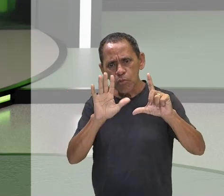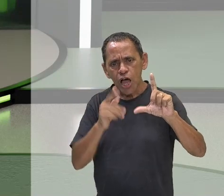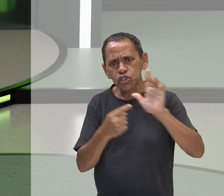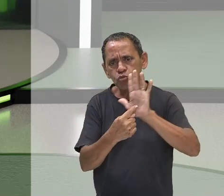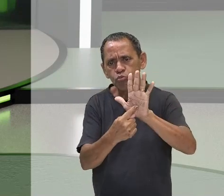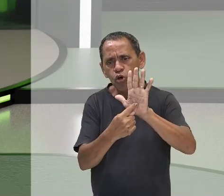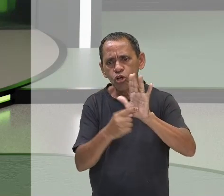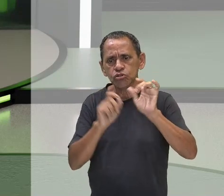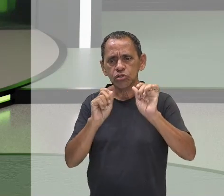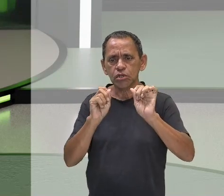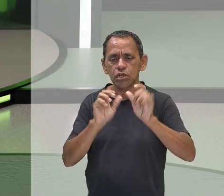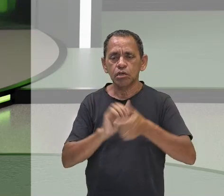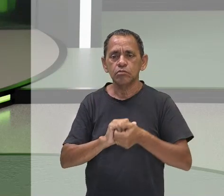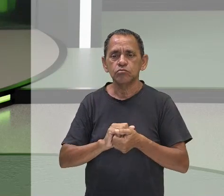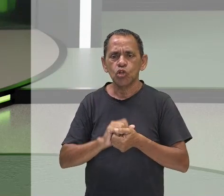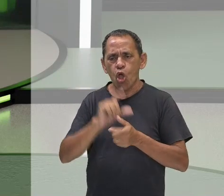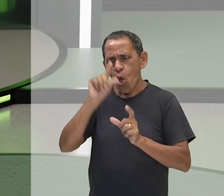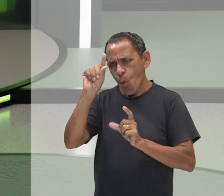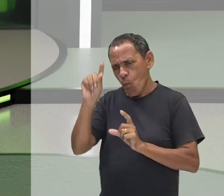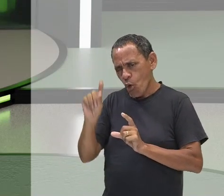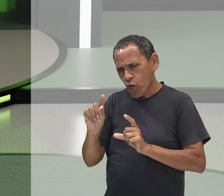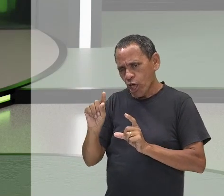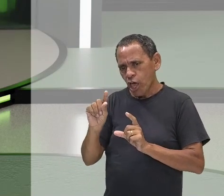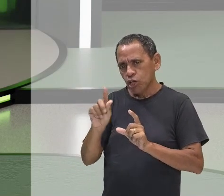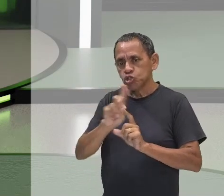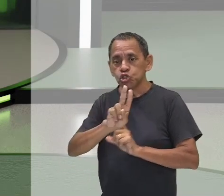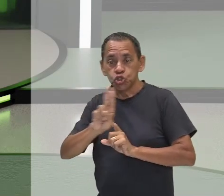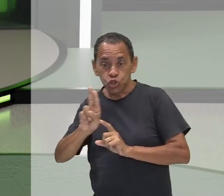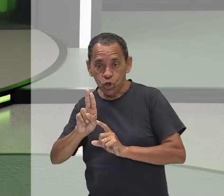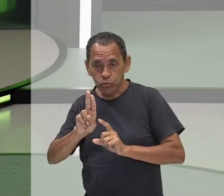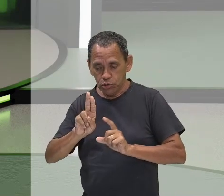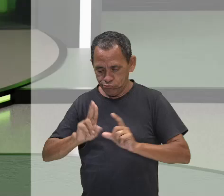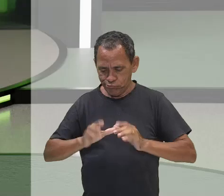pequenininha, que é chamada útero. Se eu puder